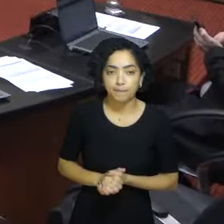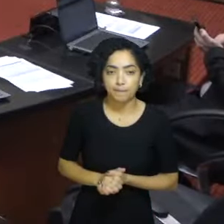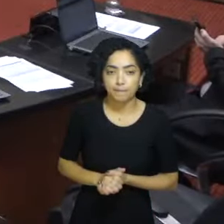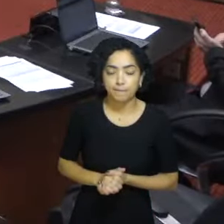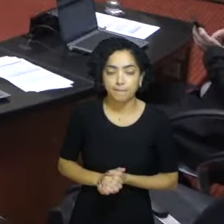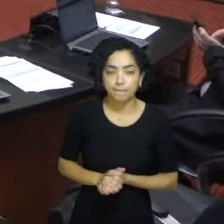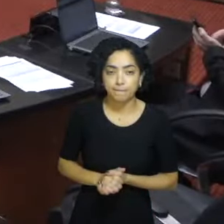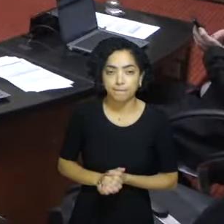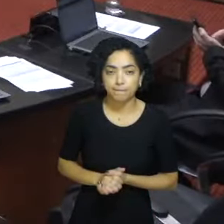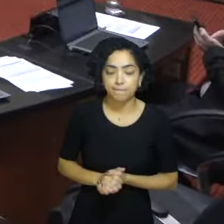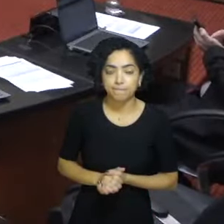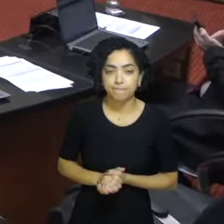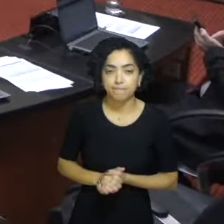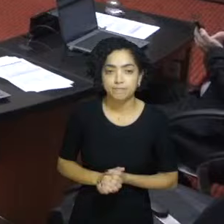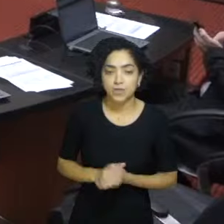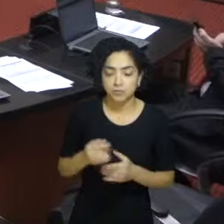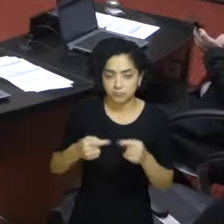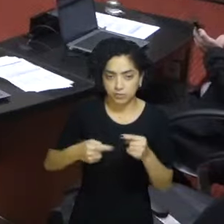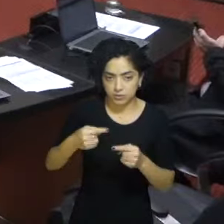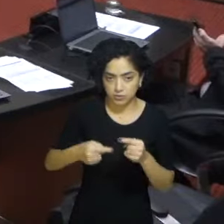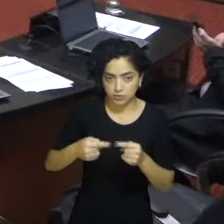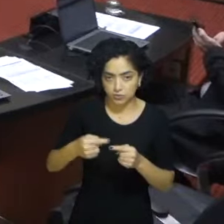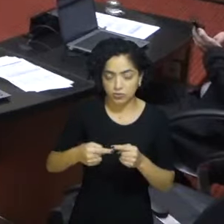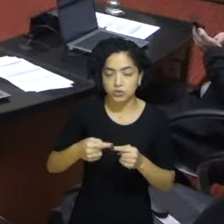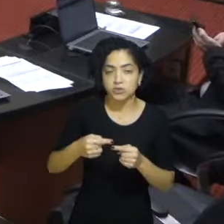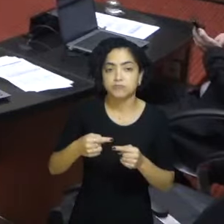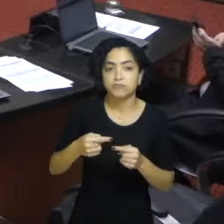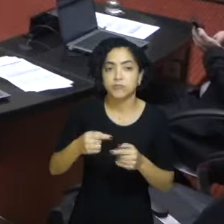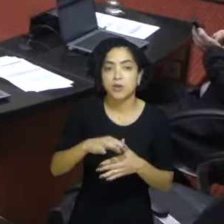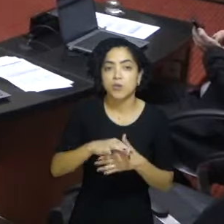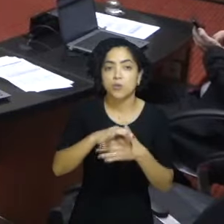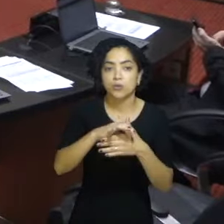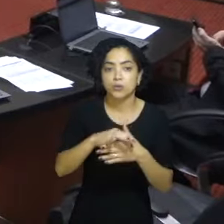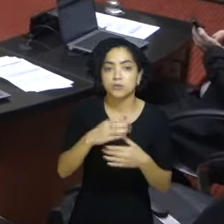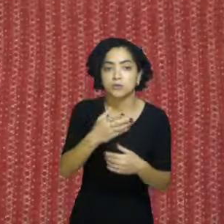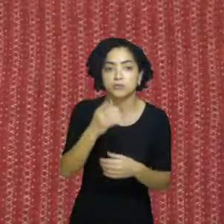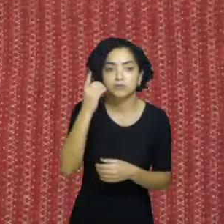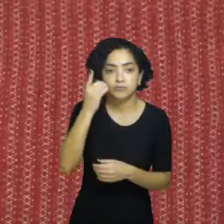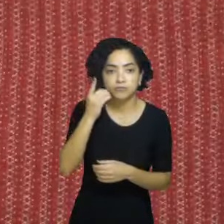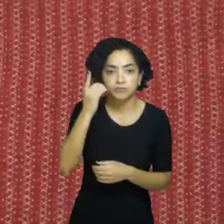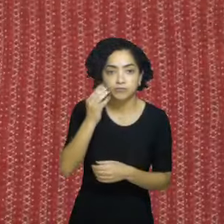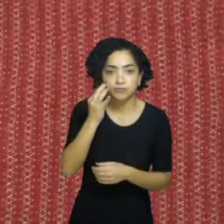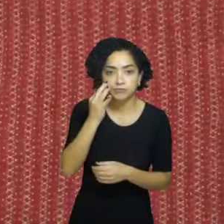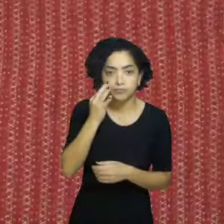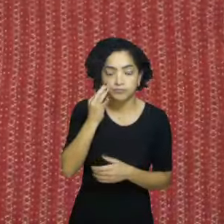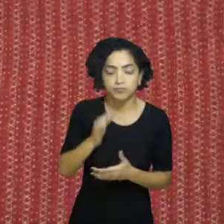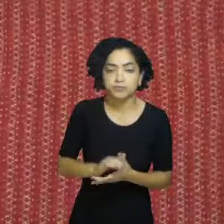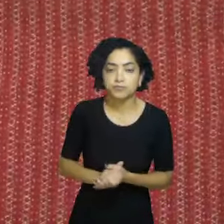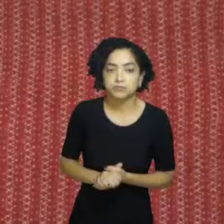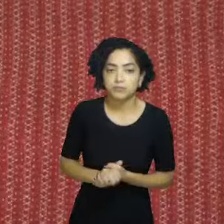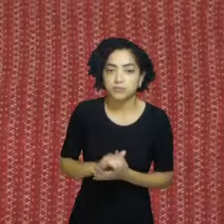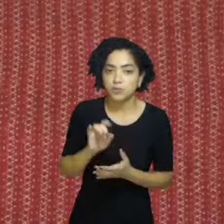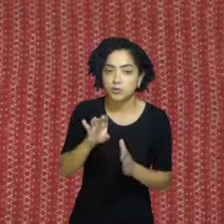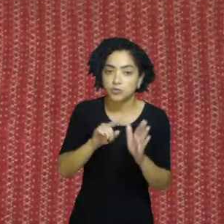Ainda para discutir a matéria, com a palavra o líder do MDB, deputado Fernando Krelin. Senhor presidente, é apenas um questionamento.